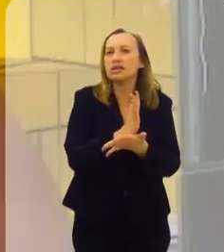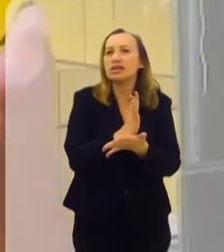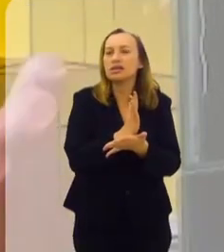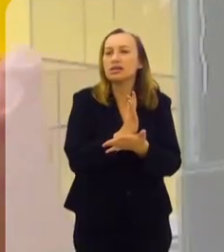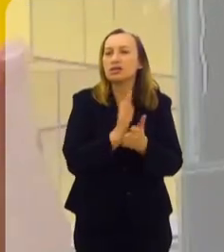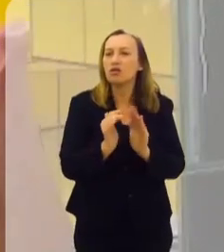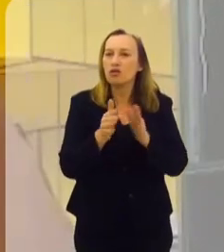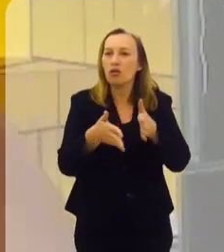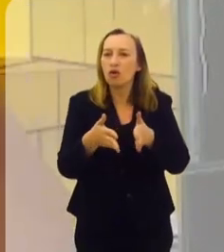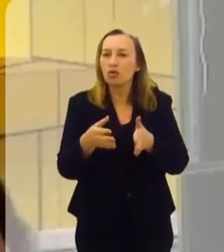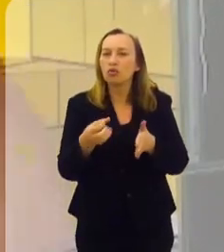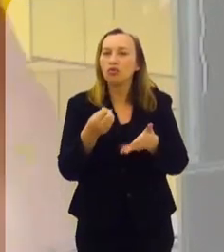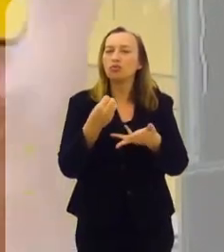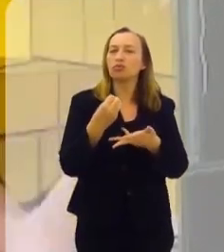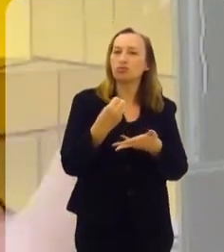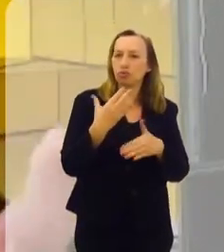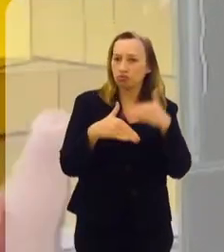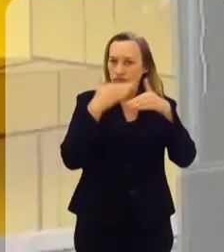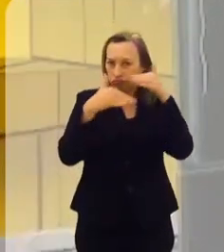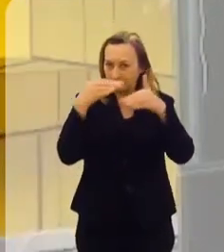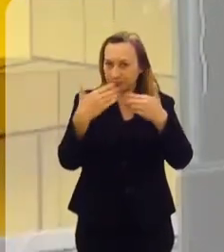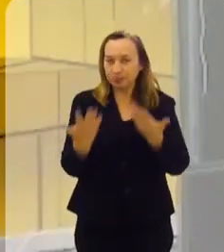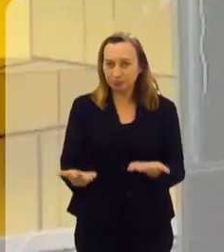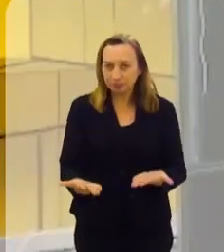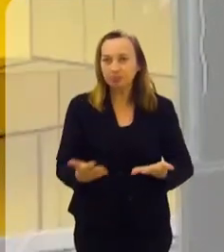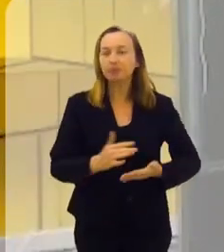algumas pistas para a gente, né, de tendências.